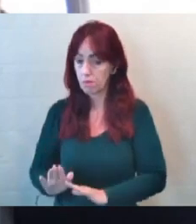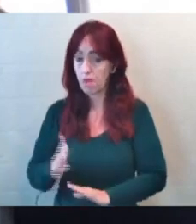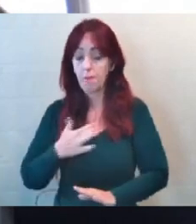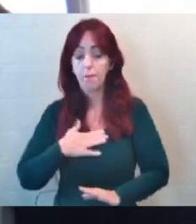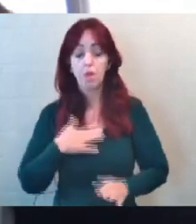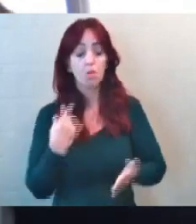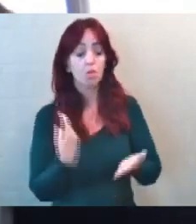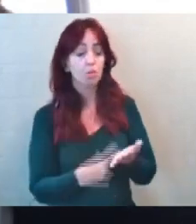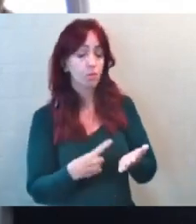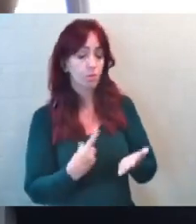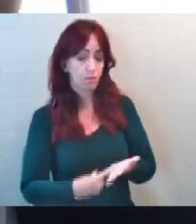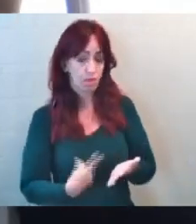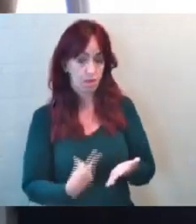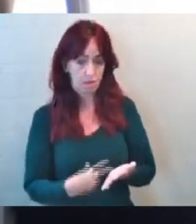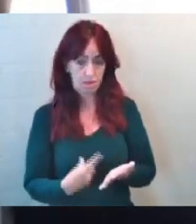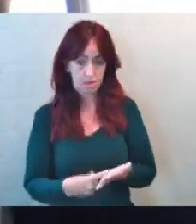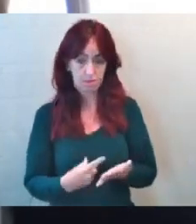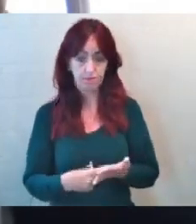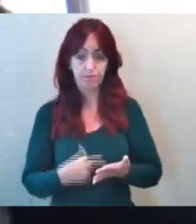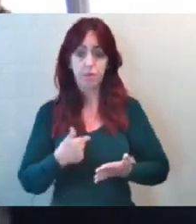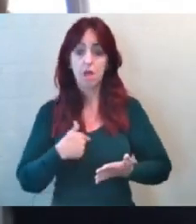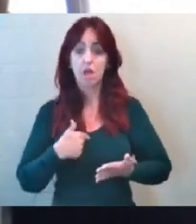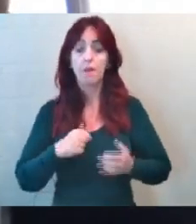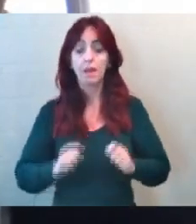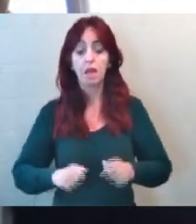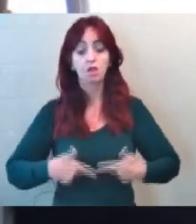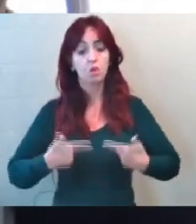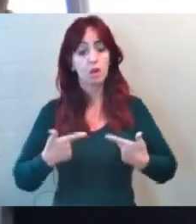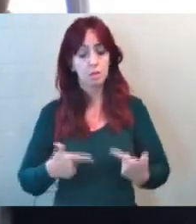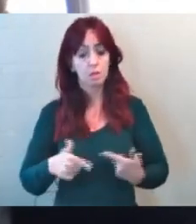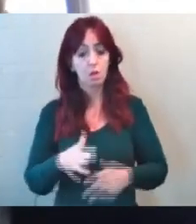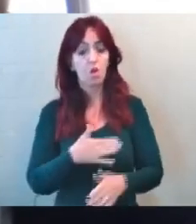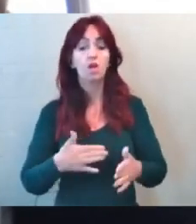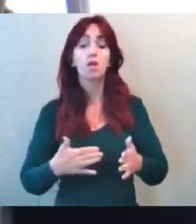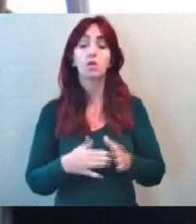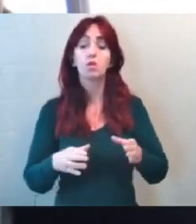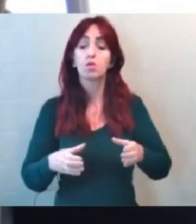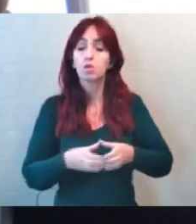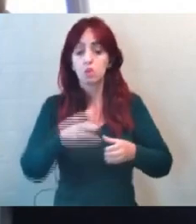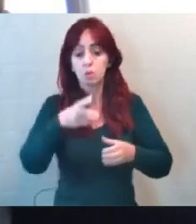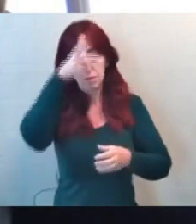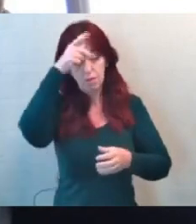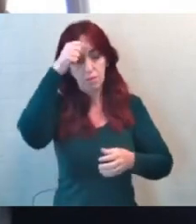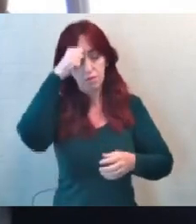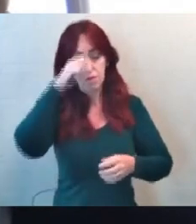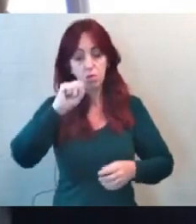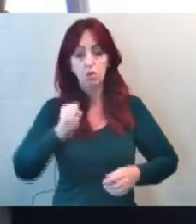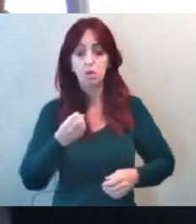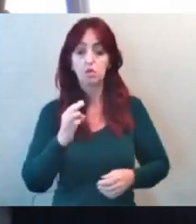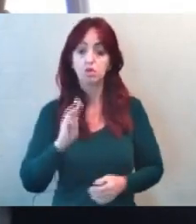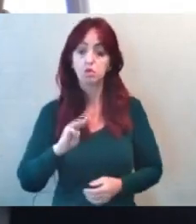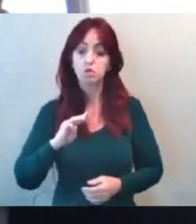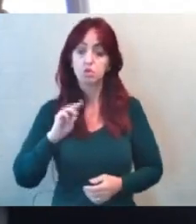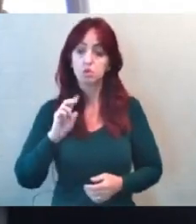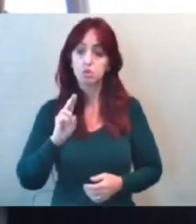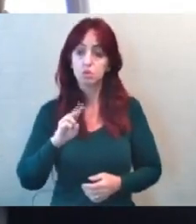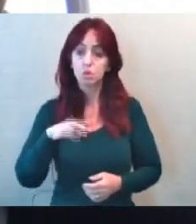compromisso, né? É a minha atuação e da toda a equipe da Prefeitura, da SUMOB,